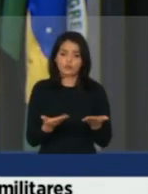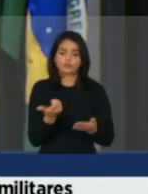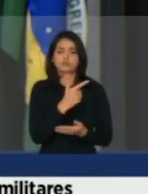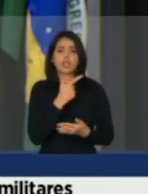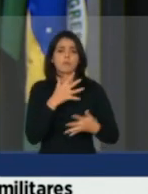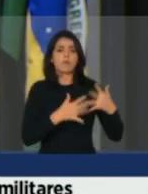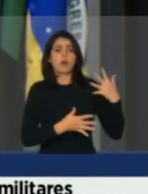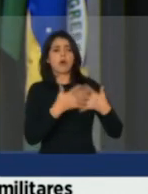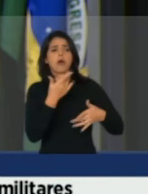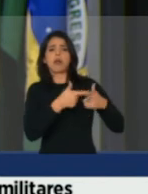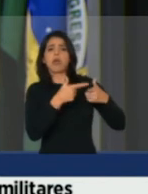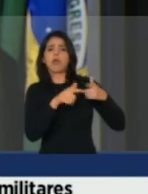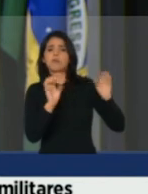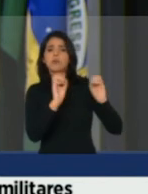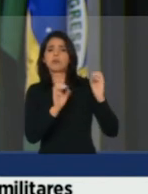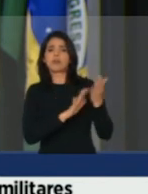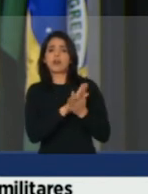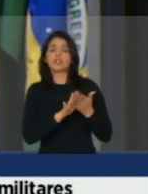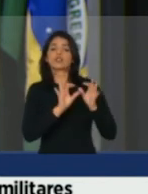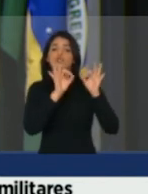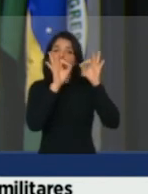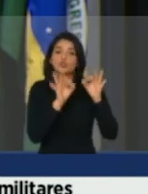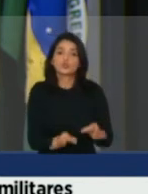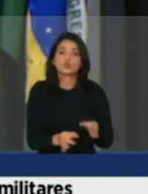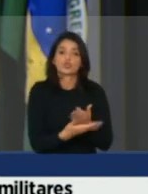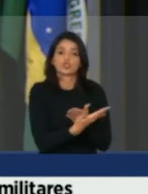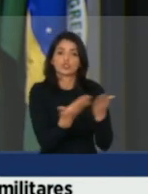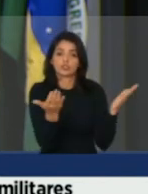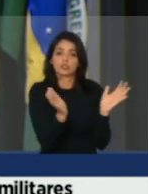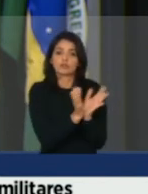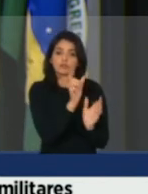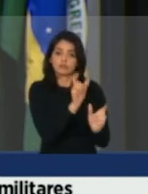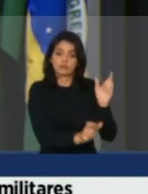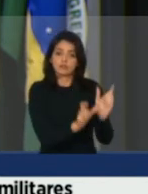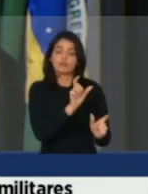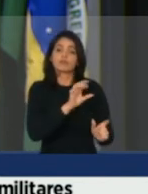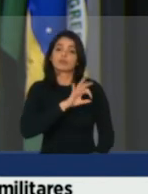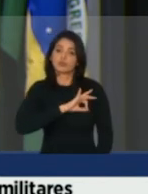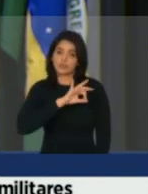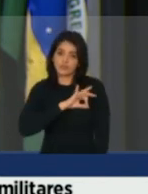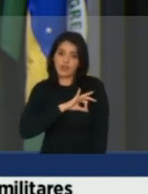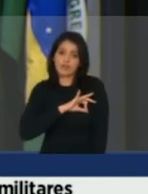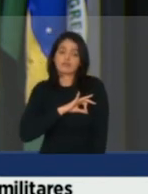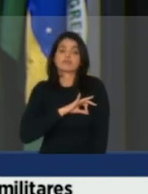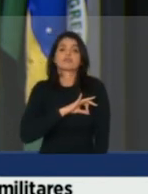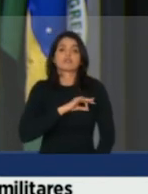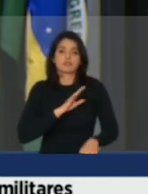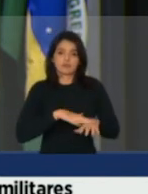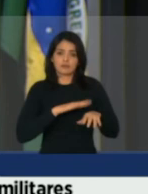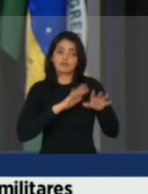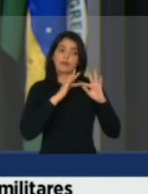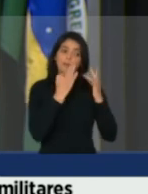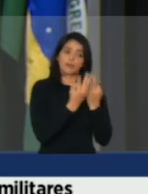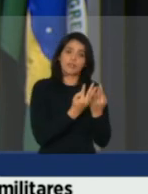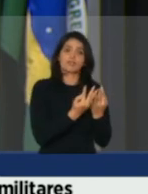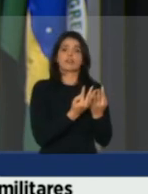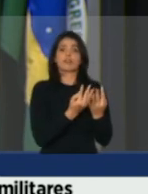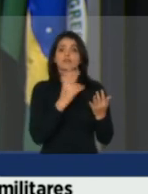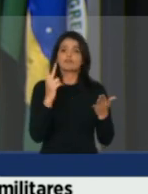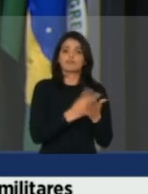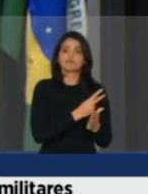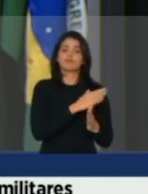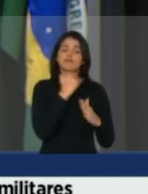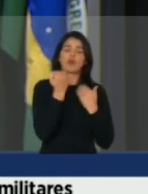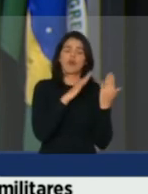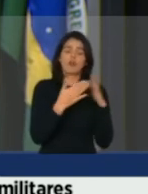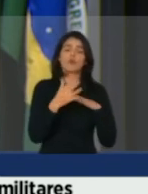polêmico, somente faremos justiça àqueles que têm familiares que já